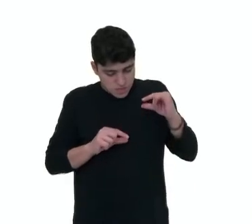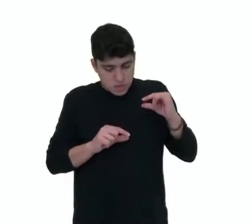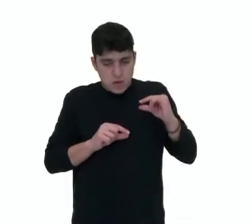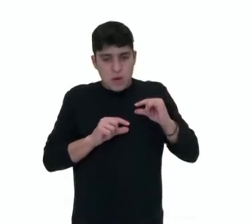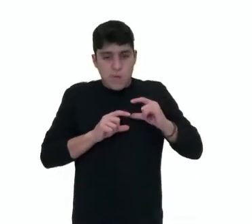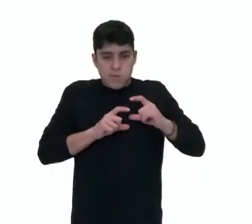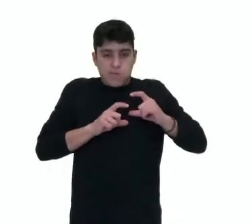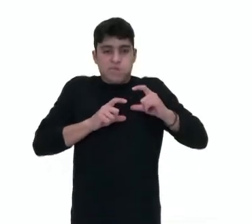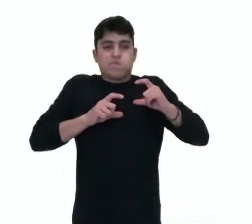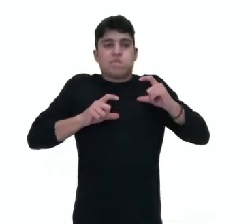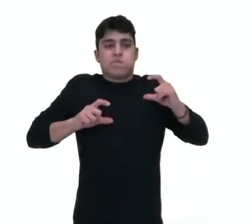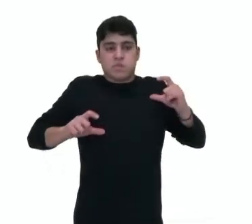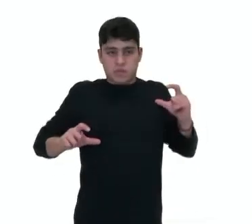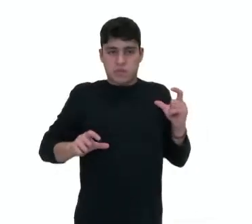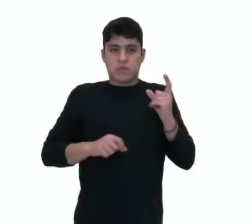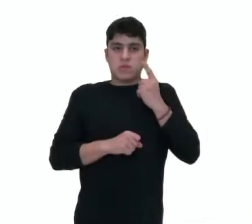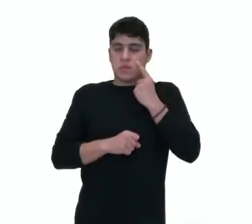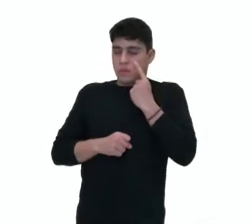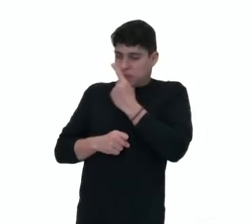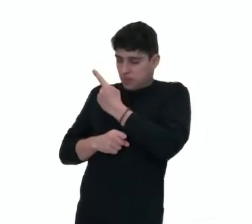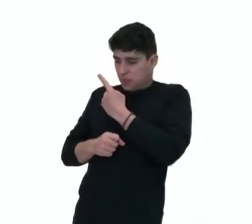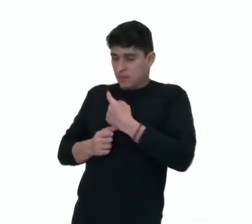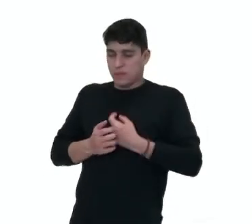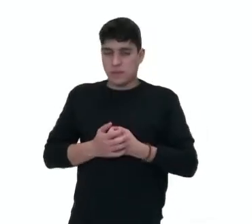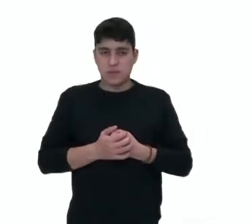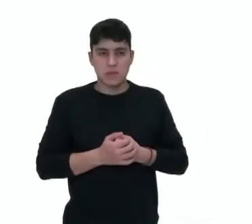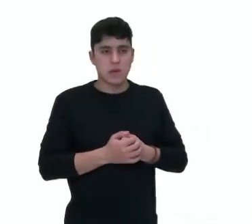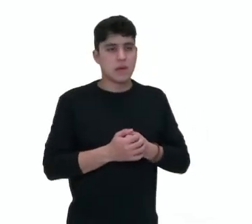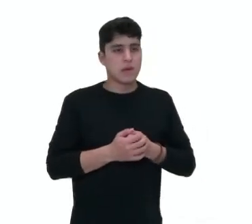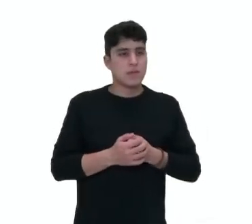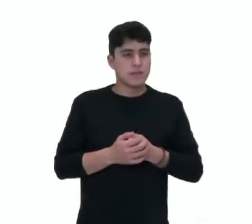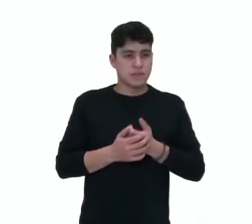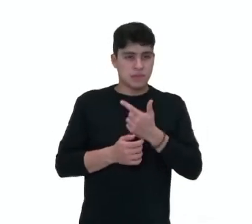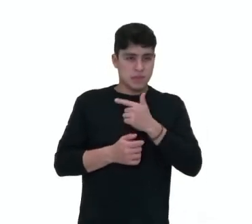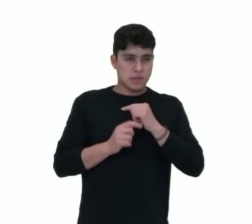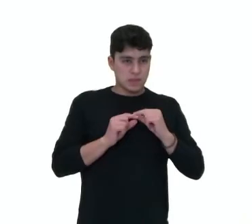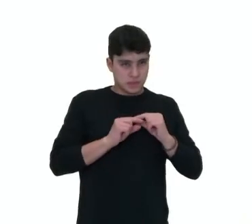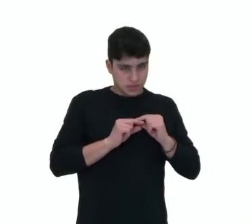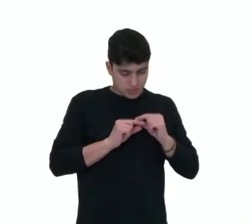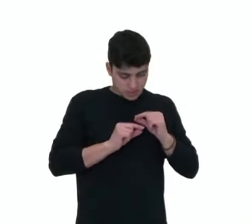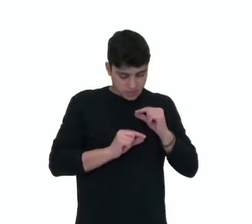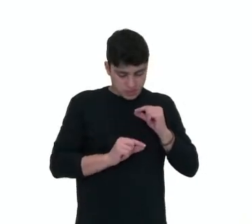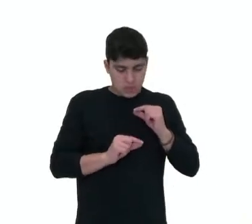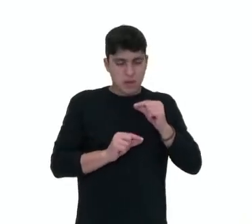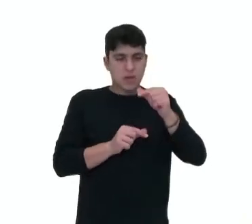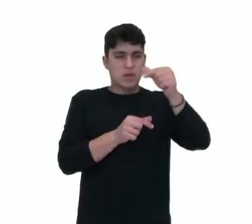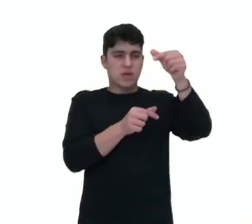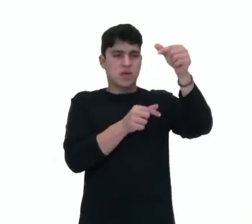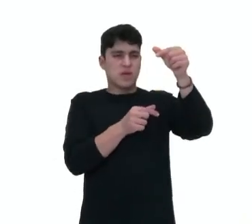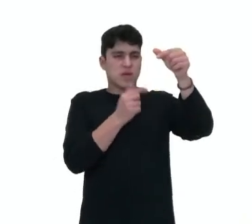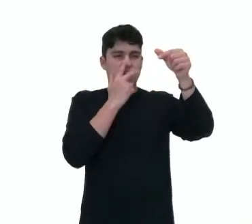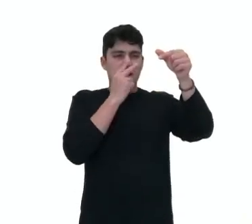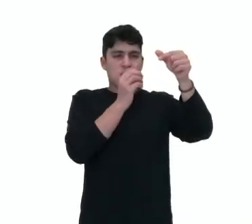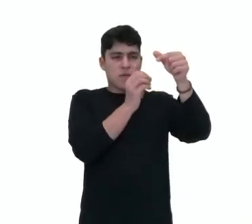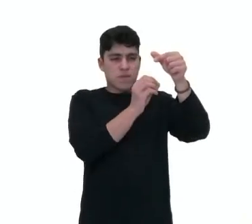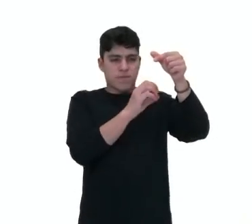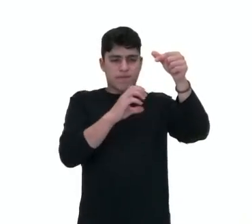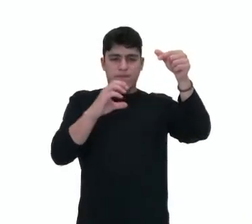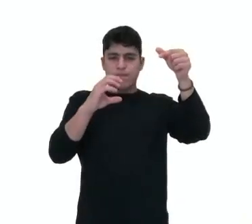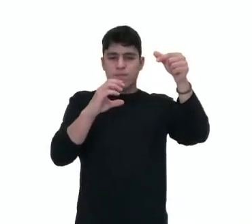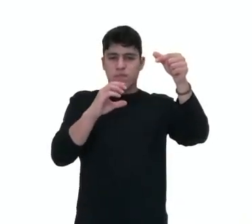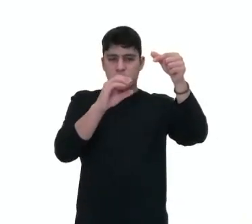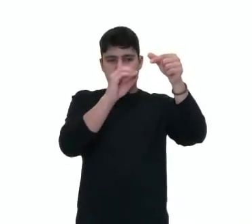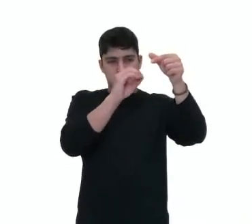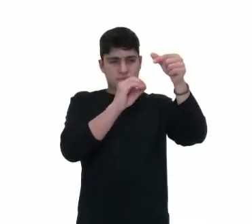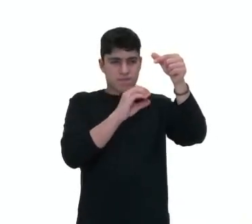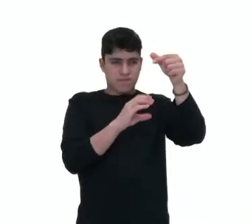enfraquecida de uma artéria. Vamos dar uma olhadinha ali na imagem? Então a gente tem uma artéria e veja que formou uma bolinha, né?